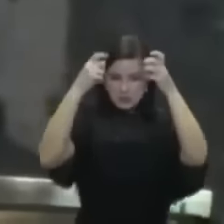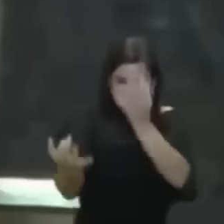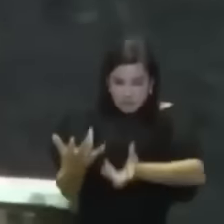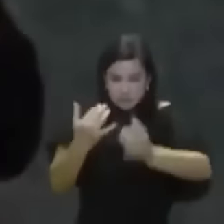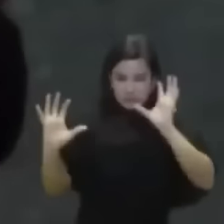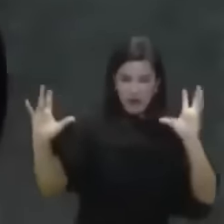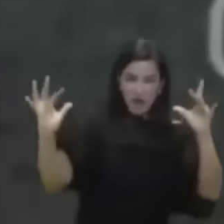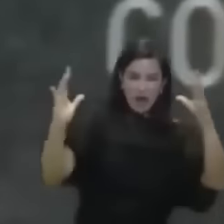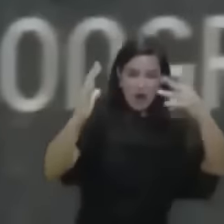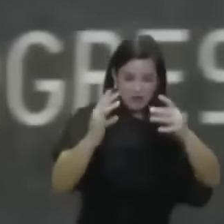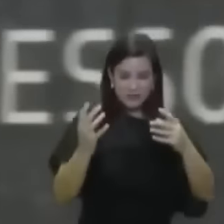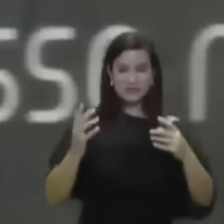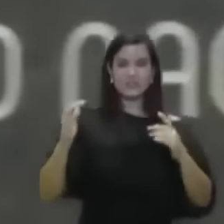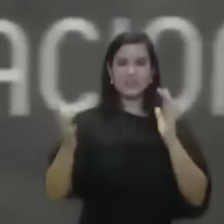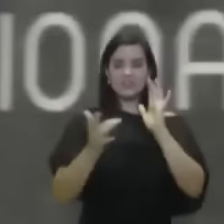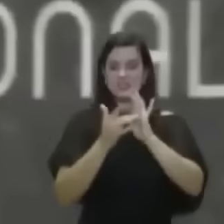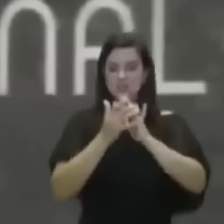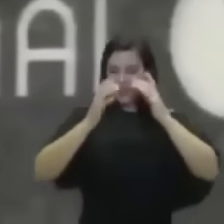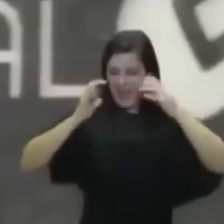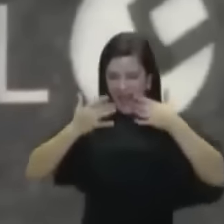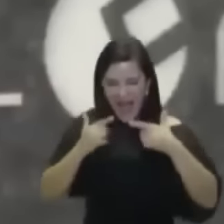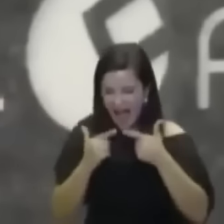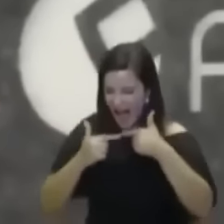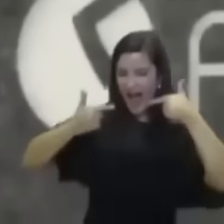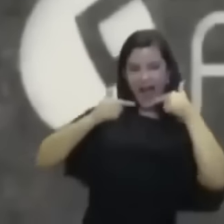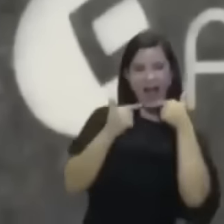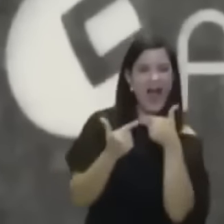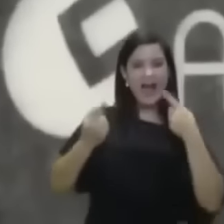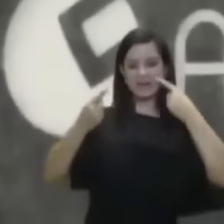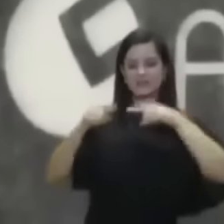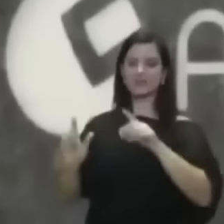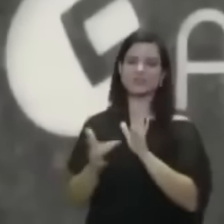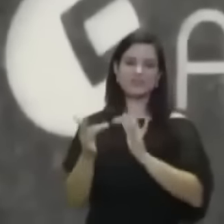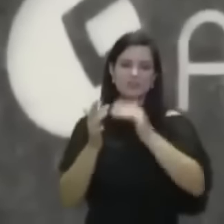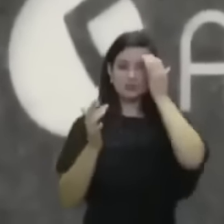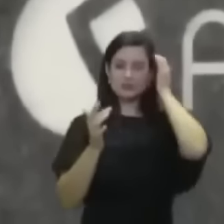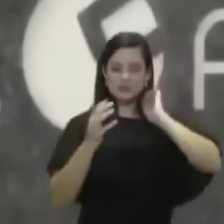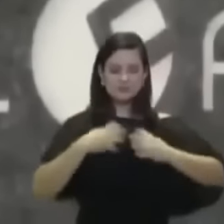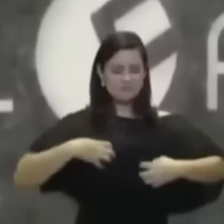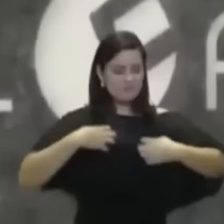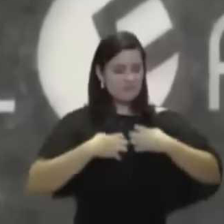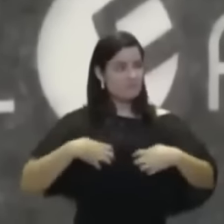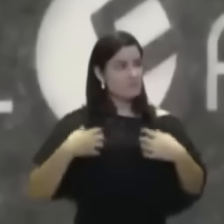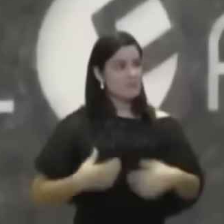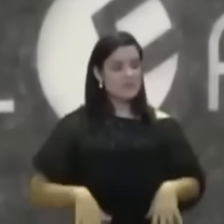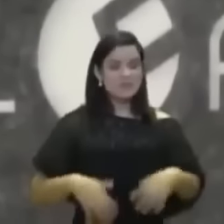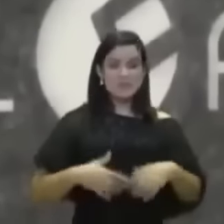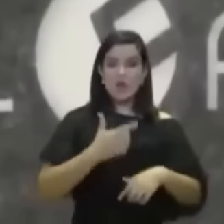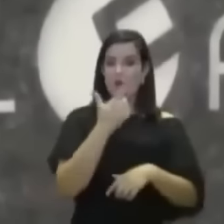e joga em cima de Jesus todo o bafo de Satanás. É aqui que Jesus está angustiado, em outro lugar